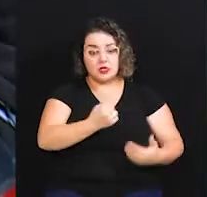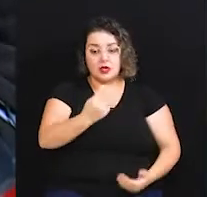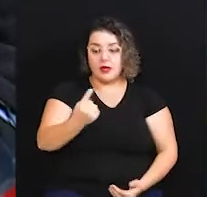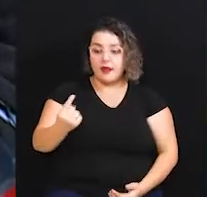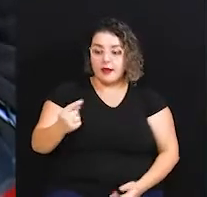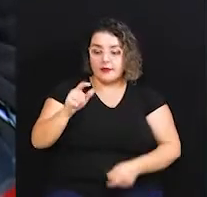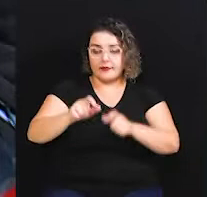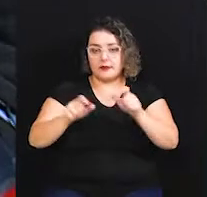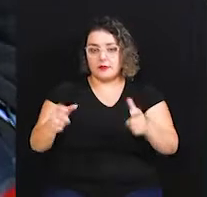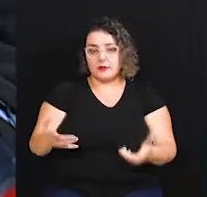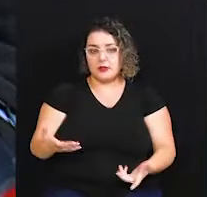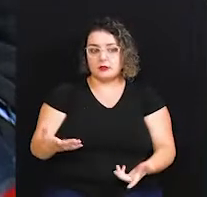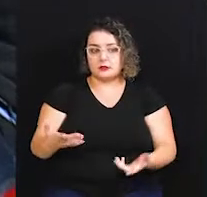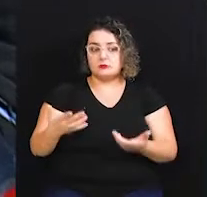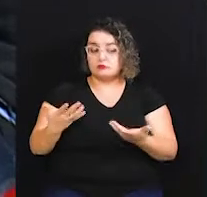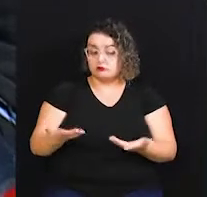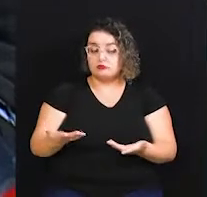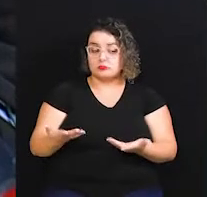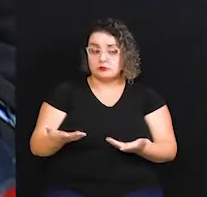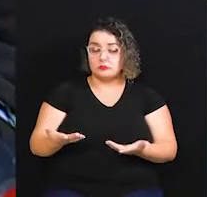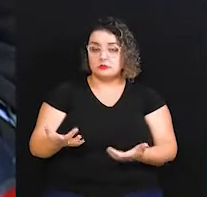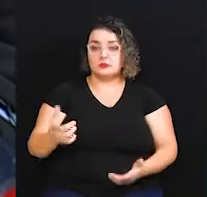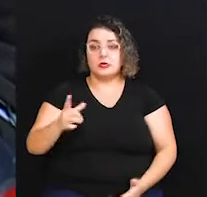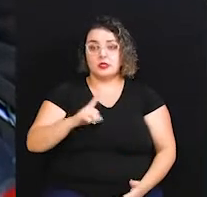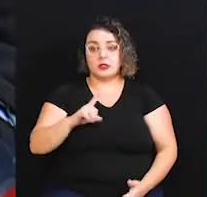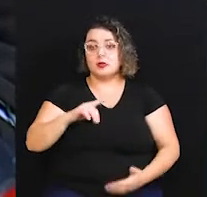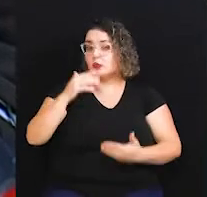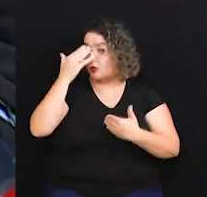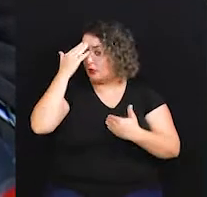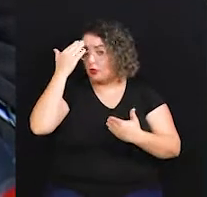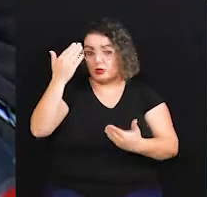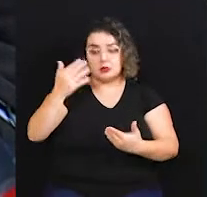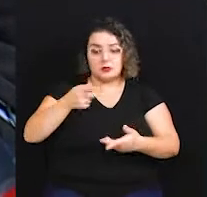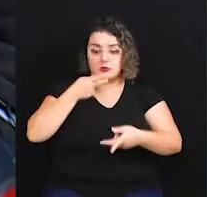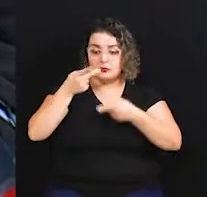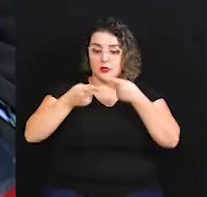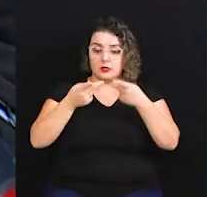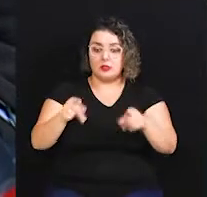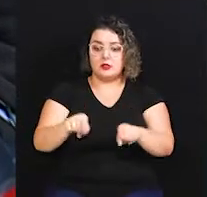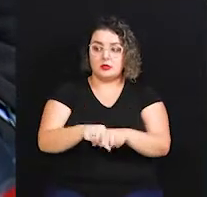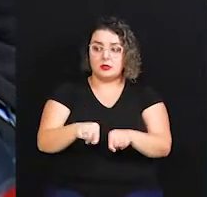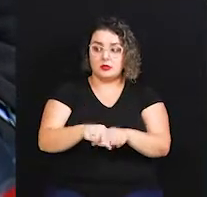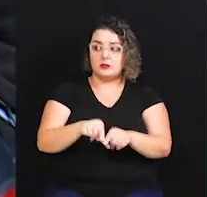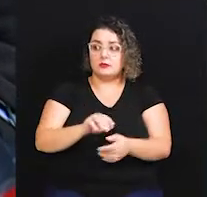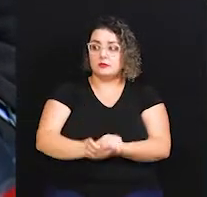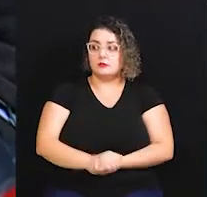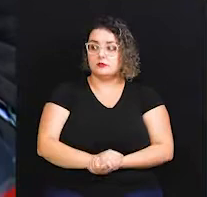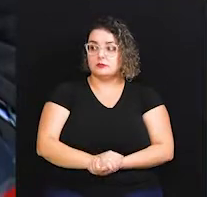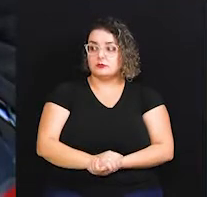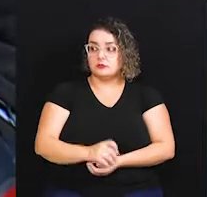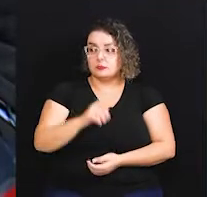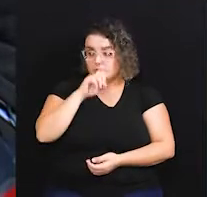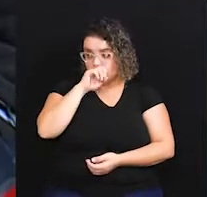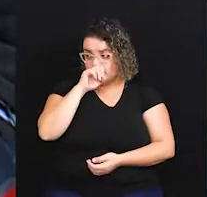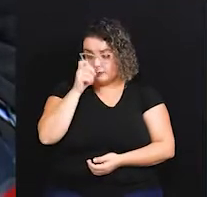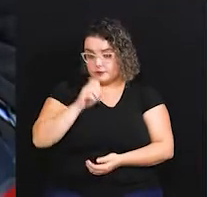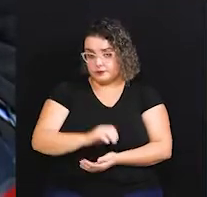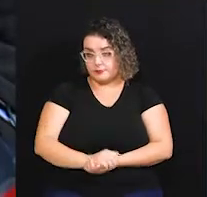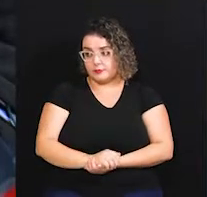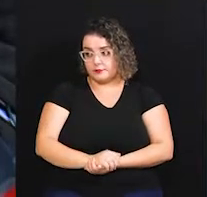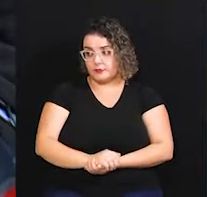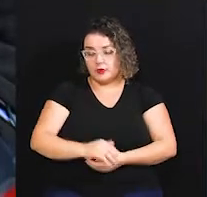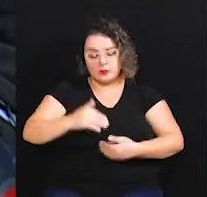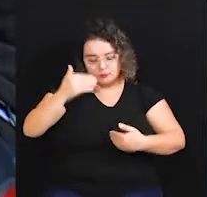aqui, cada pessoa, ela tem muito que agradecer e tem muito que contar também, né? É